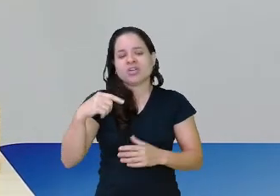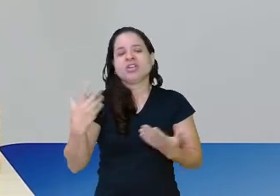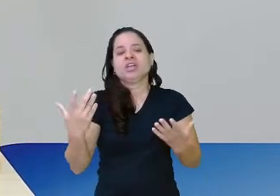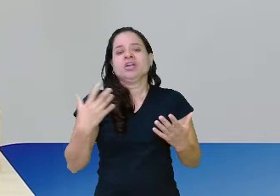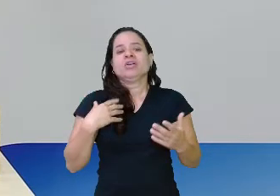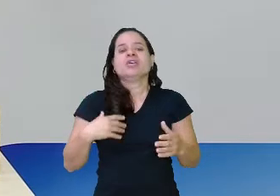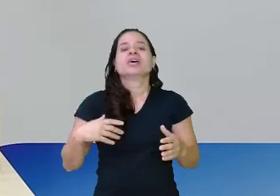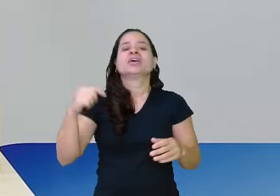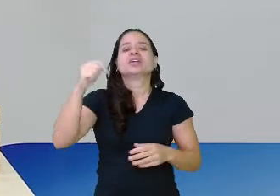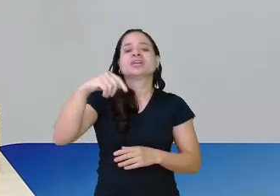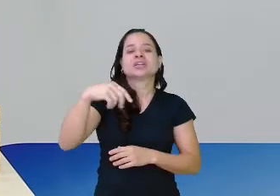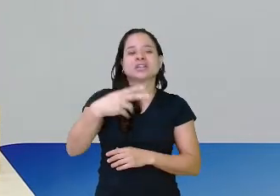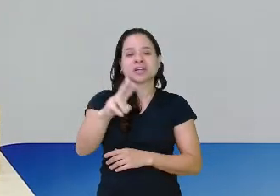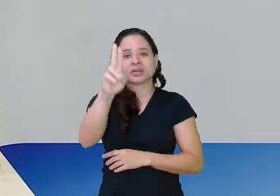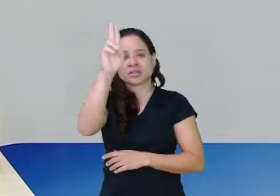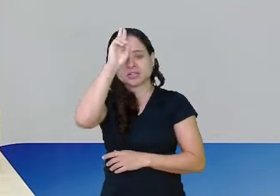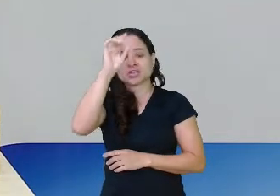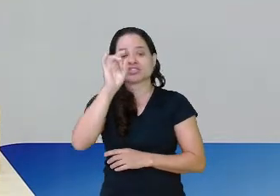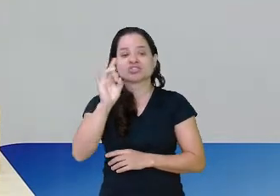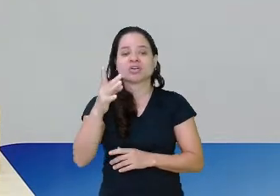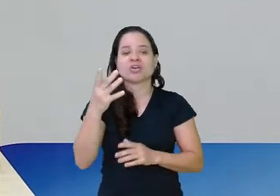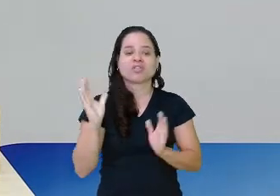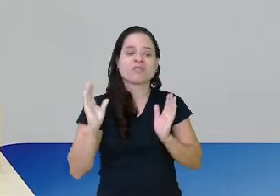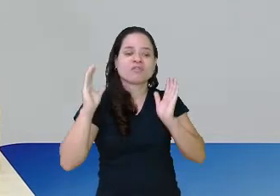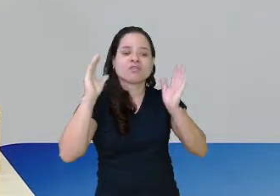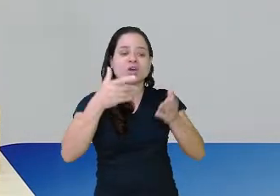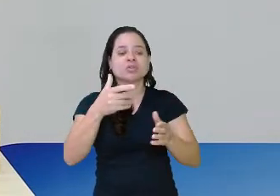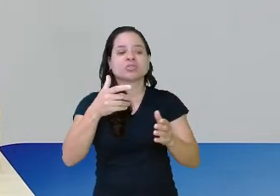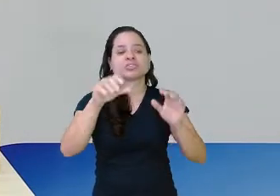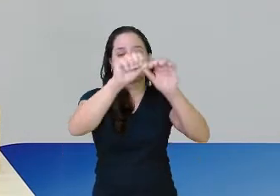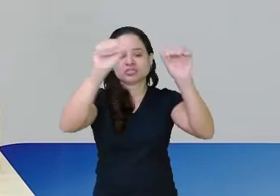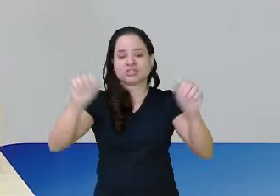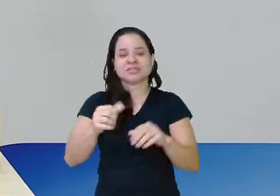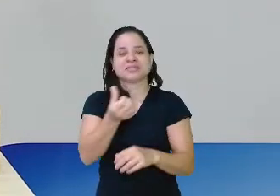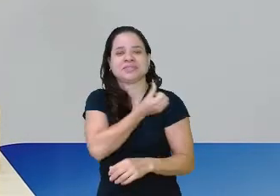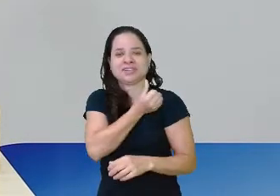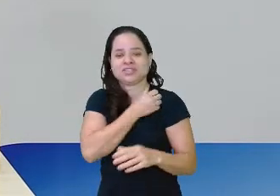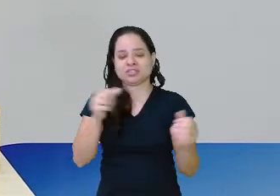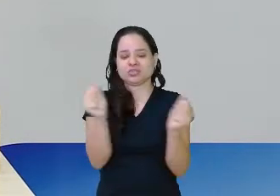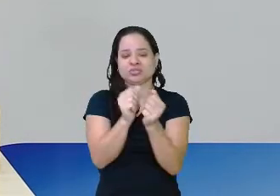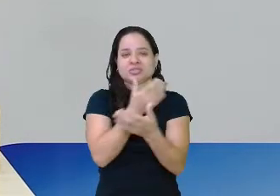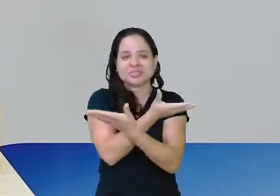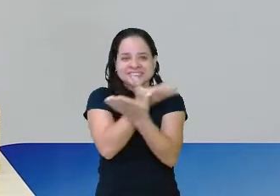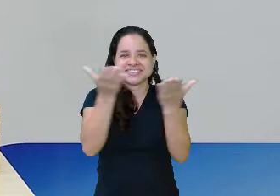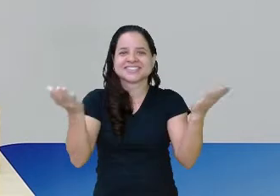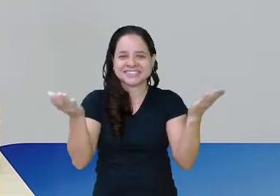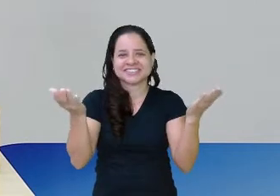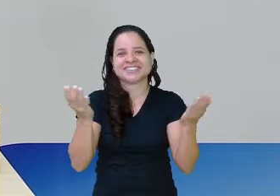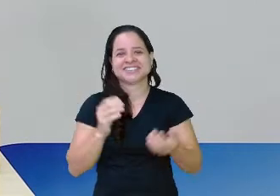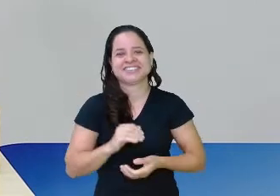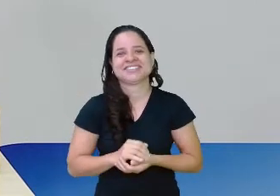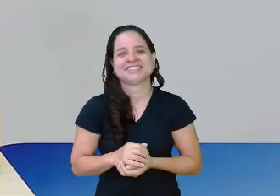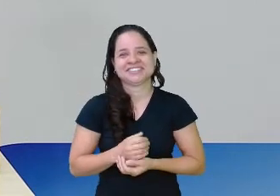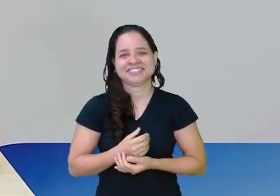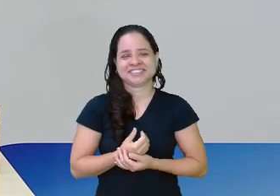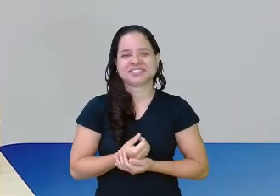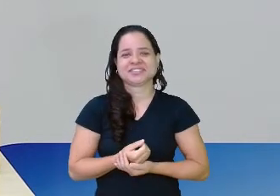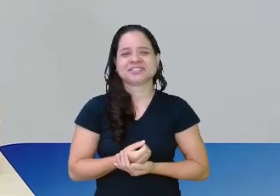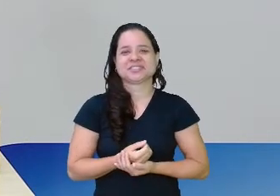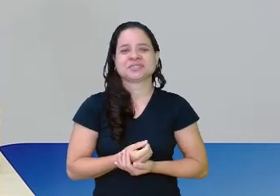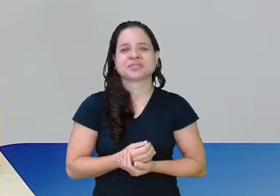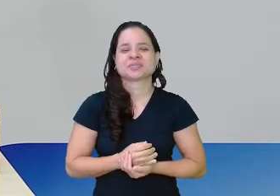até meio-dia só trabalhando sistema de numeração com vocês. Quero ver se a produção vai me tirar daqui